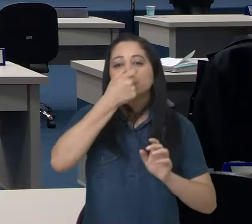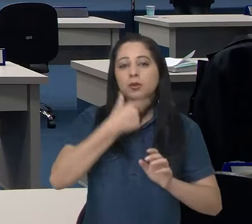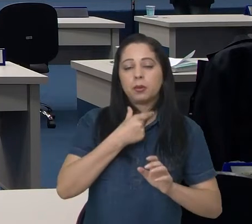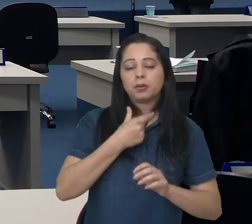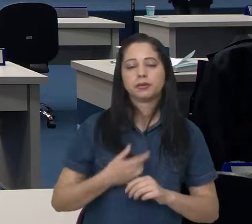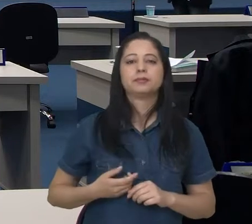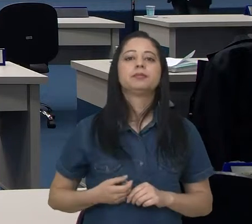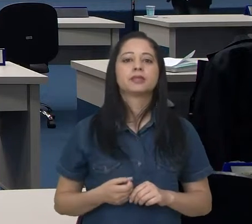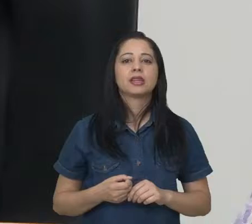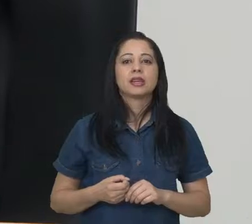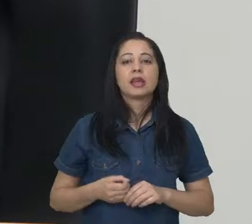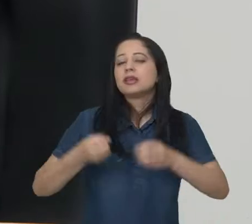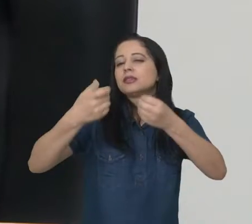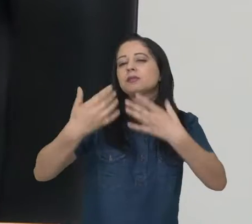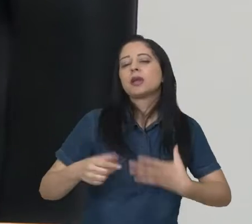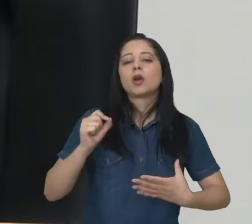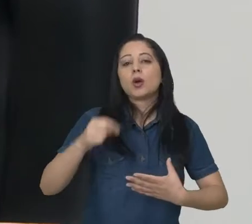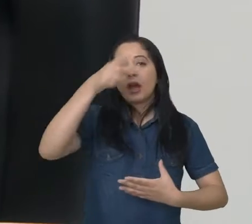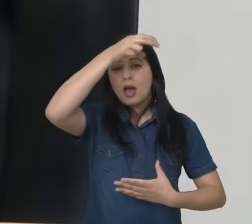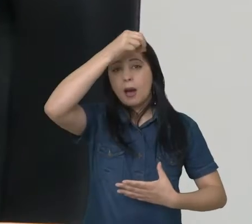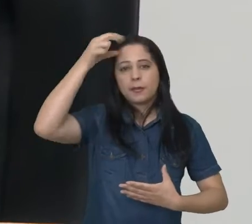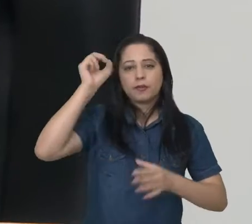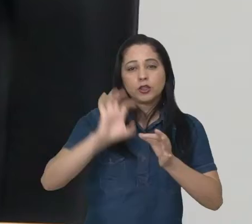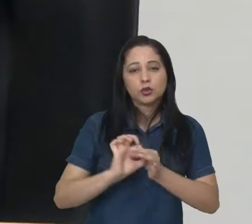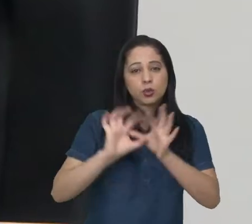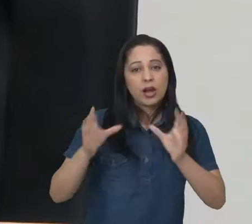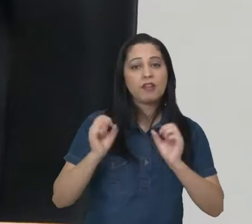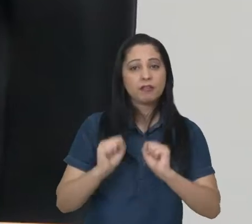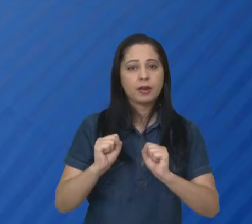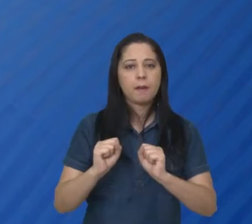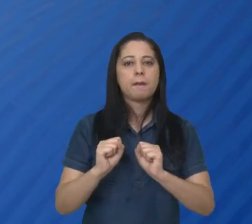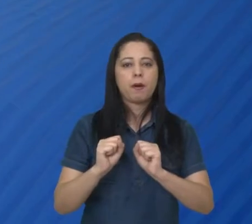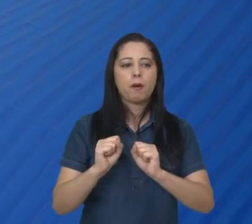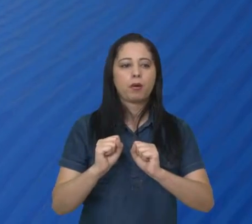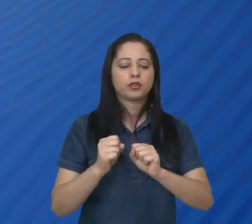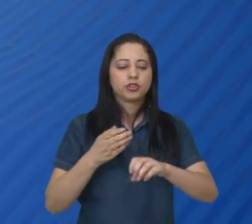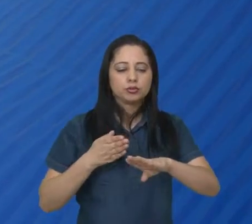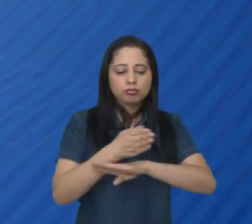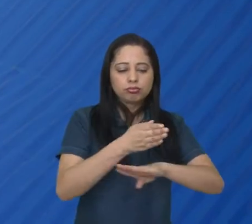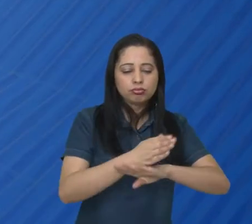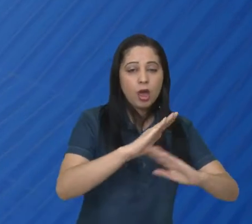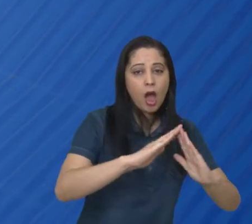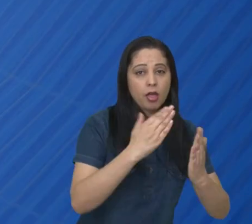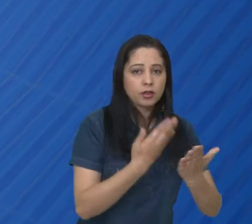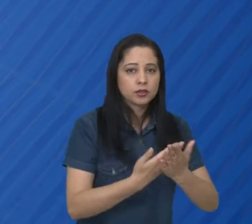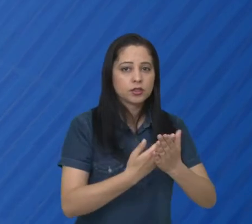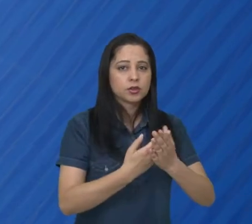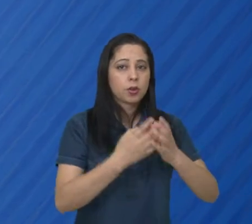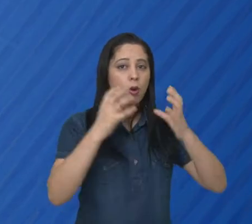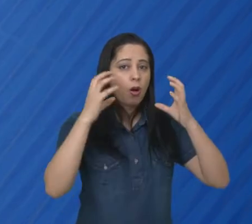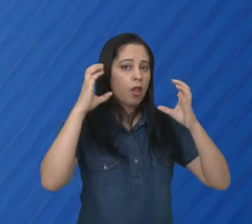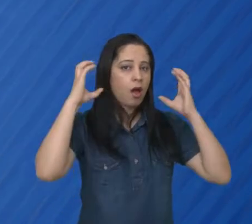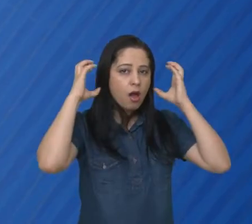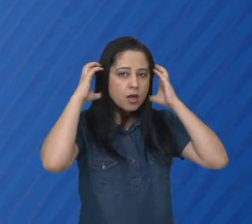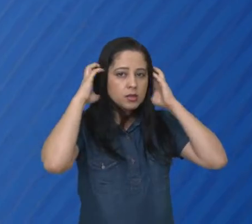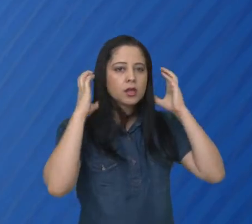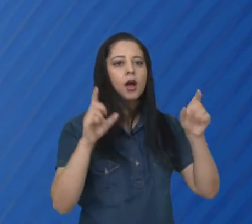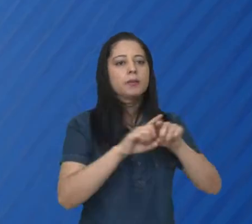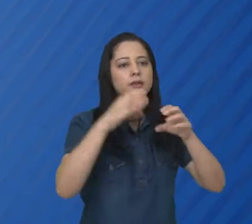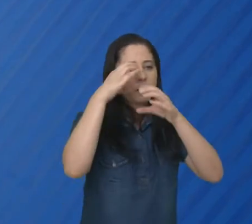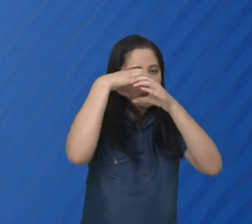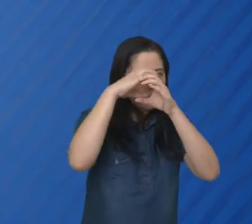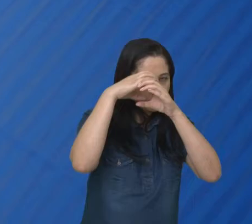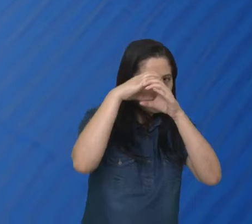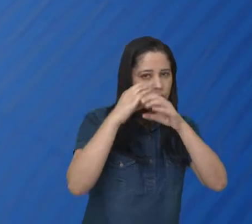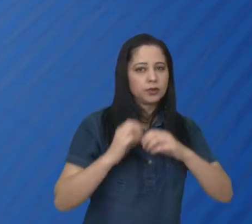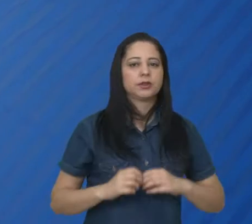projeto aprovado na Câmara, de autoria do vereador Roberto do Eleven, autoriza a Prefeitura a realizar exames oftalmológicos e